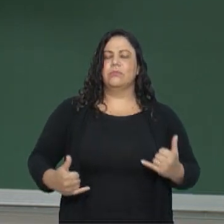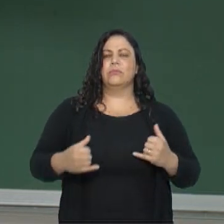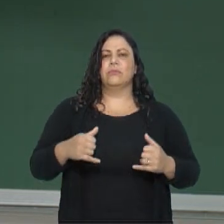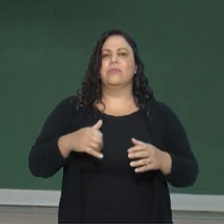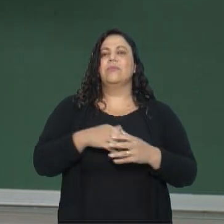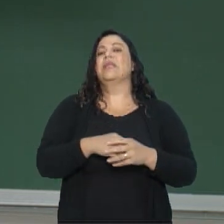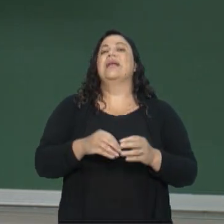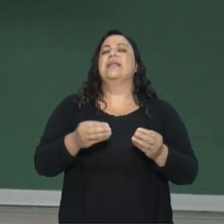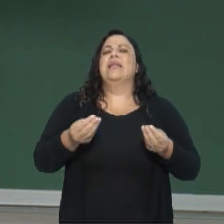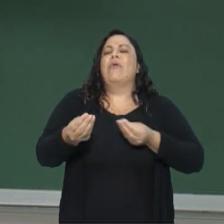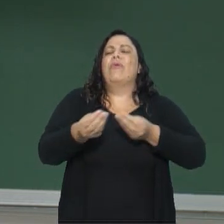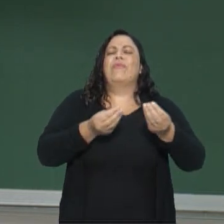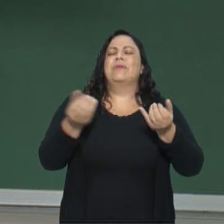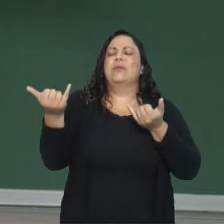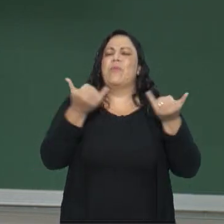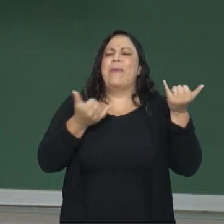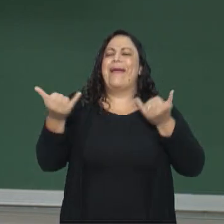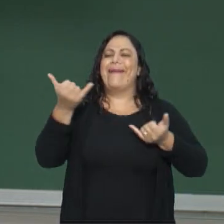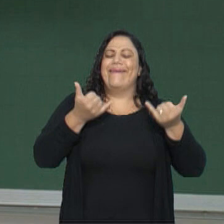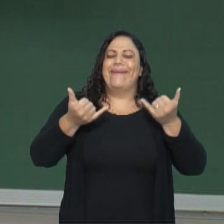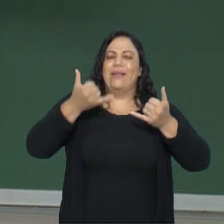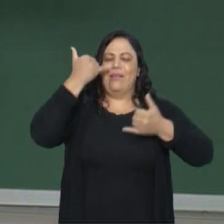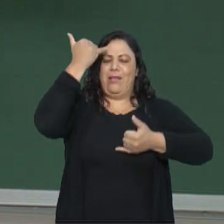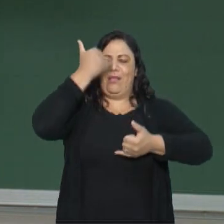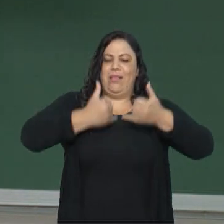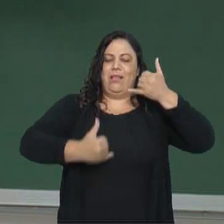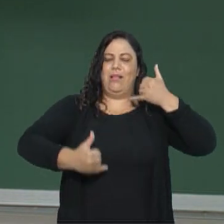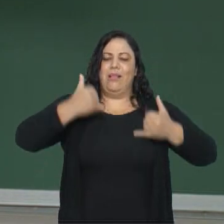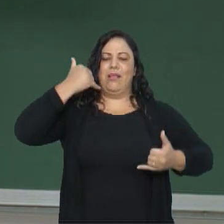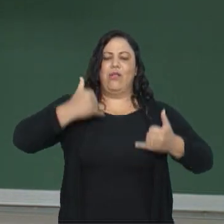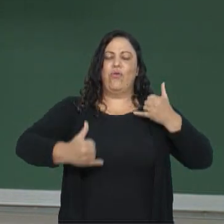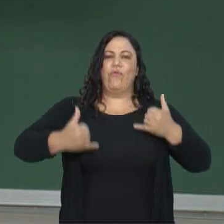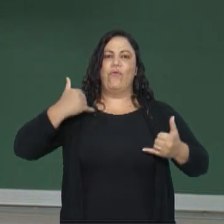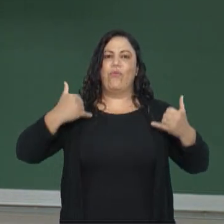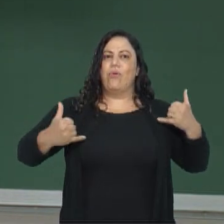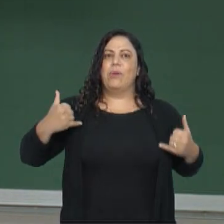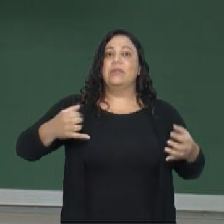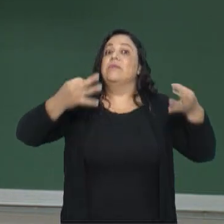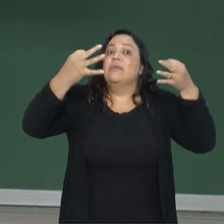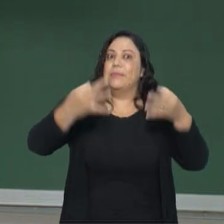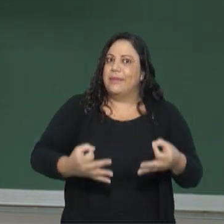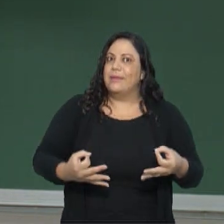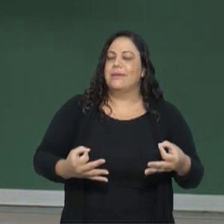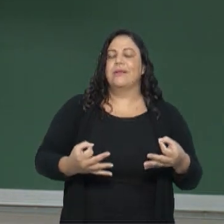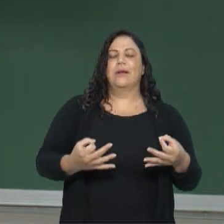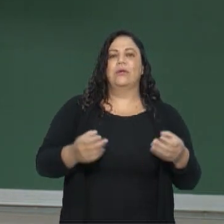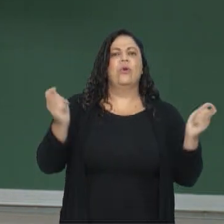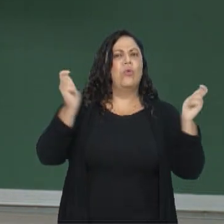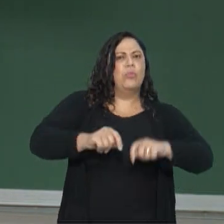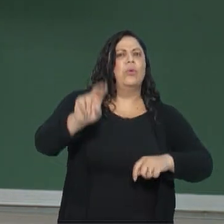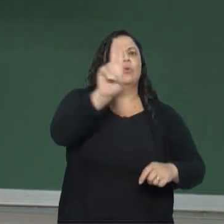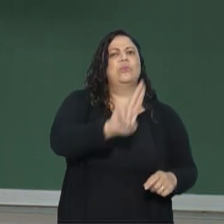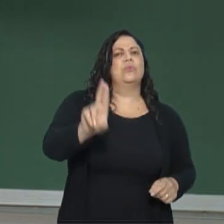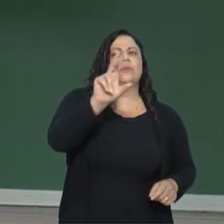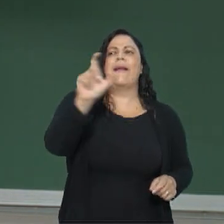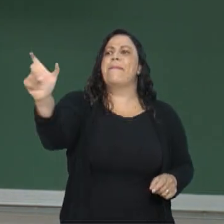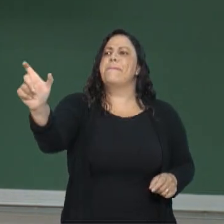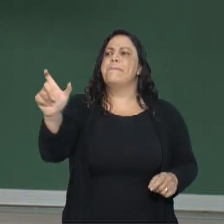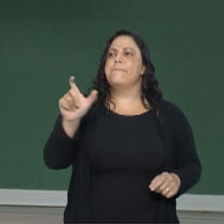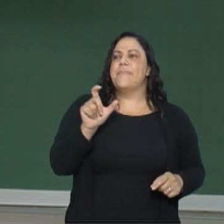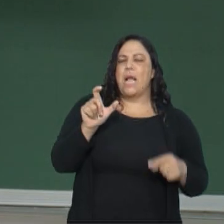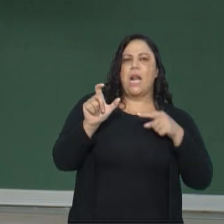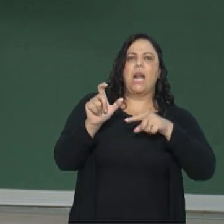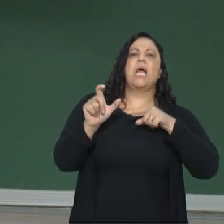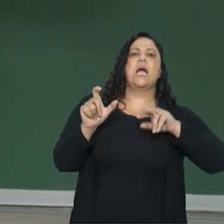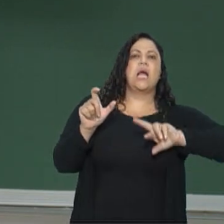uma informação. Também está correto. Então, vocês perceberam que eu posso utilizar palavras diferentes, mas ter a